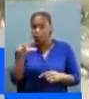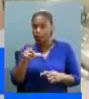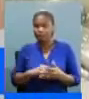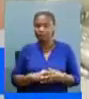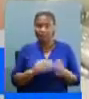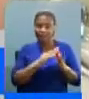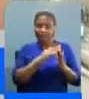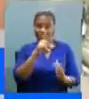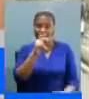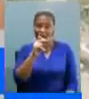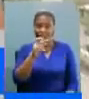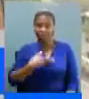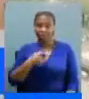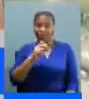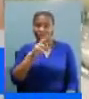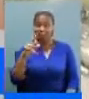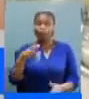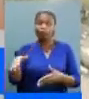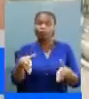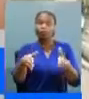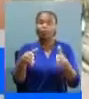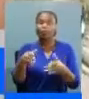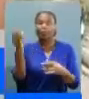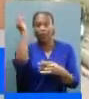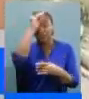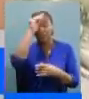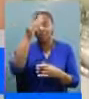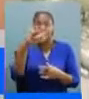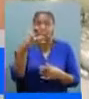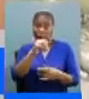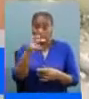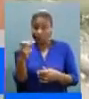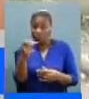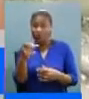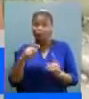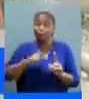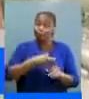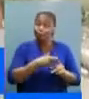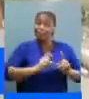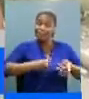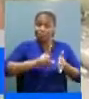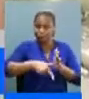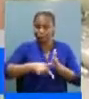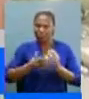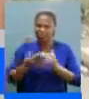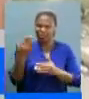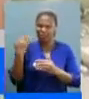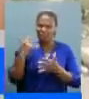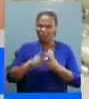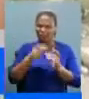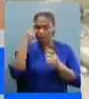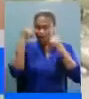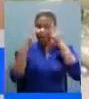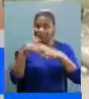ele deve ser para a Rota de Aldeias Rurais de Santo Antão. Portanto, foi um incentivo fazendo-nos avançar com o projeto, que era um projeto que já não tinha